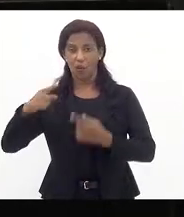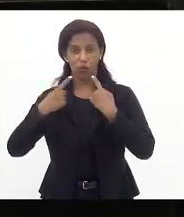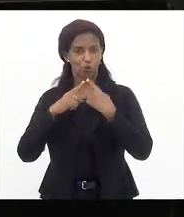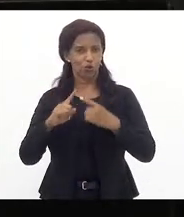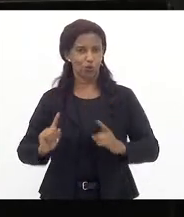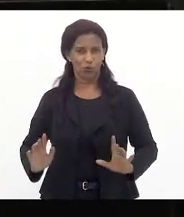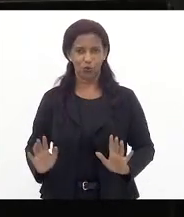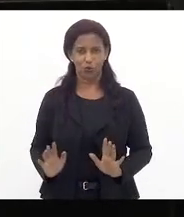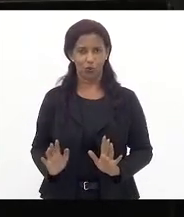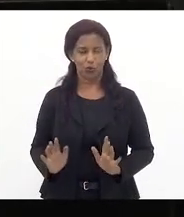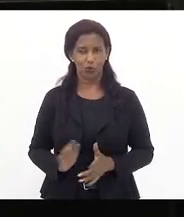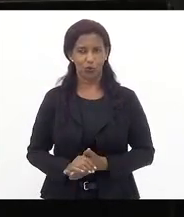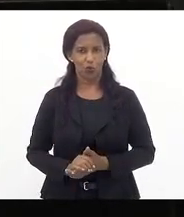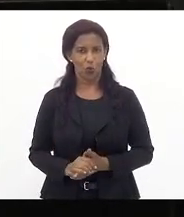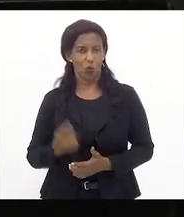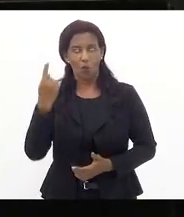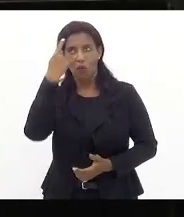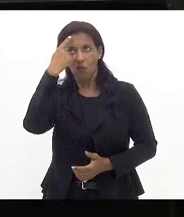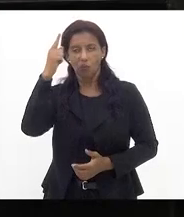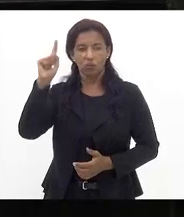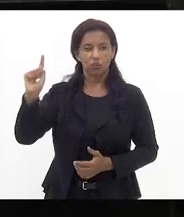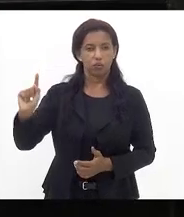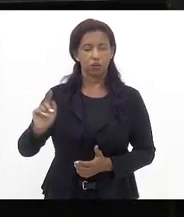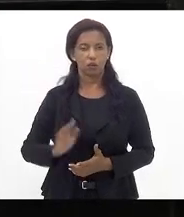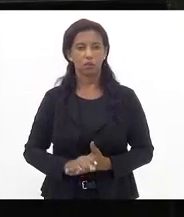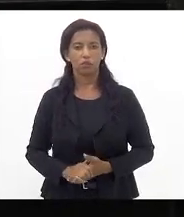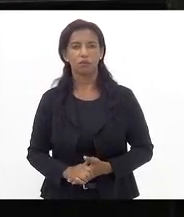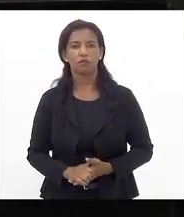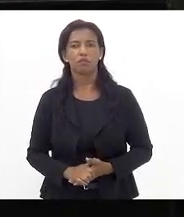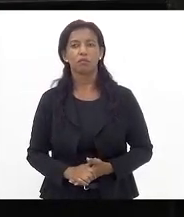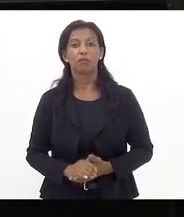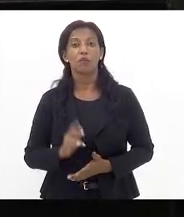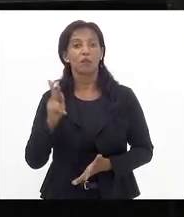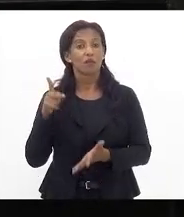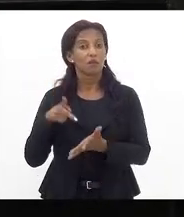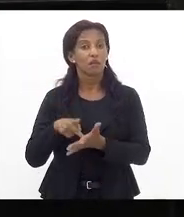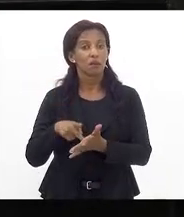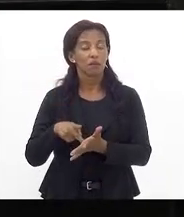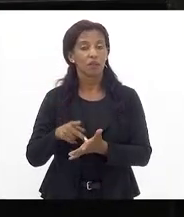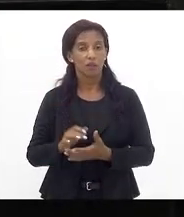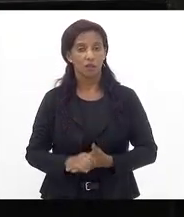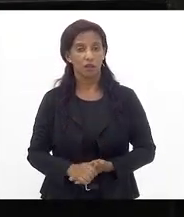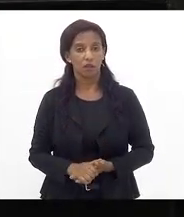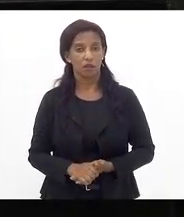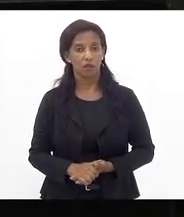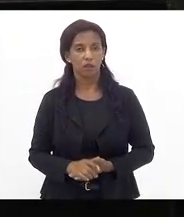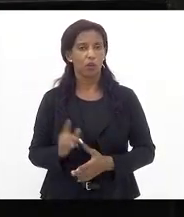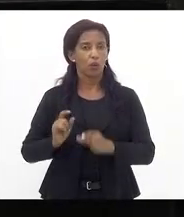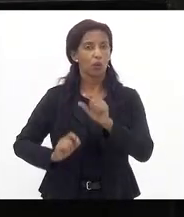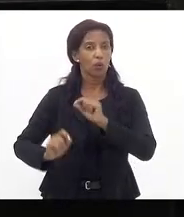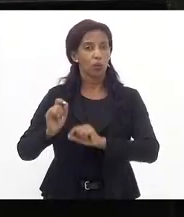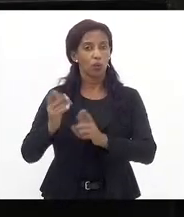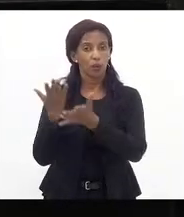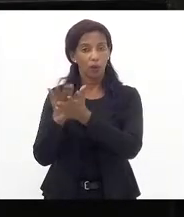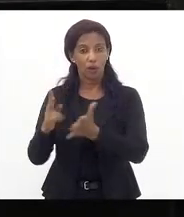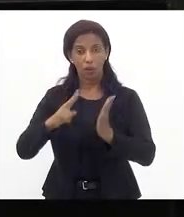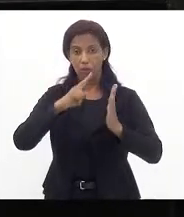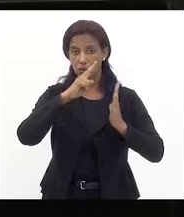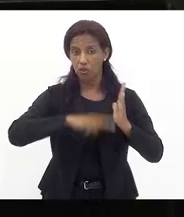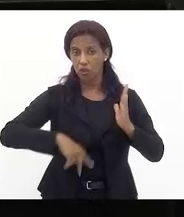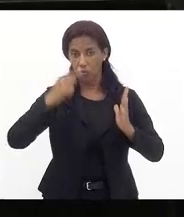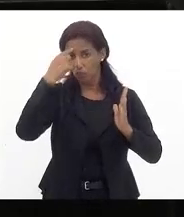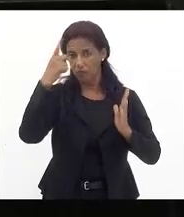discurso, a invencionice. Isso é real, deputada Tia Ju. O que eu acabo de ler aqui, eu não